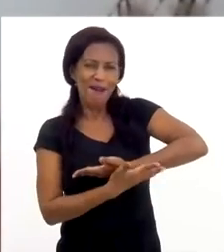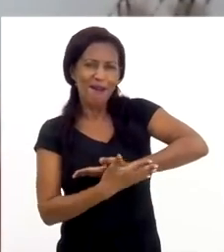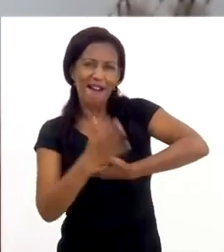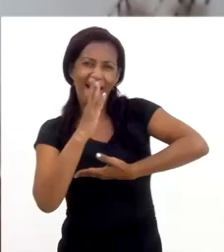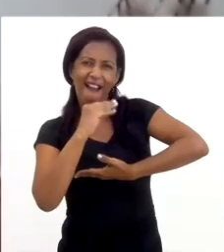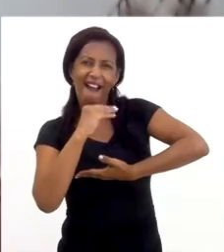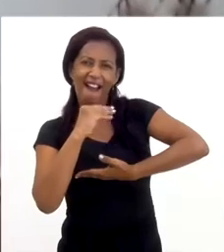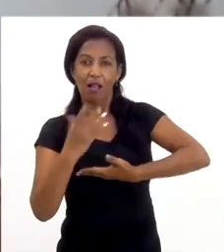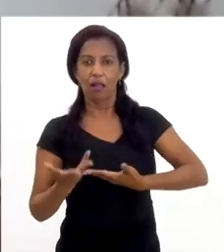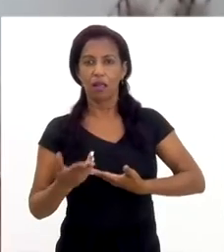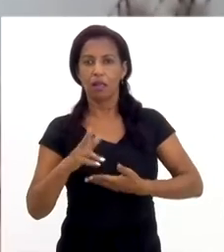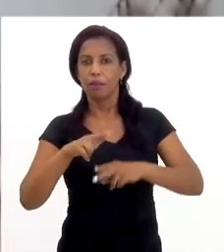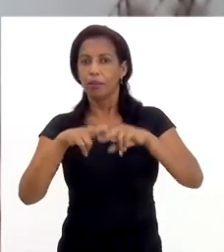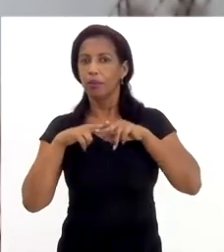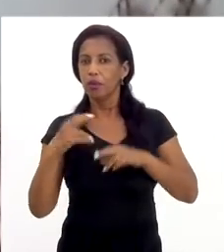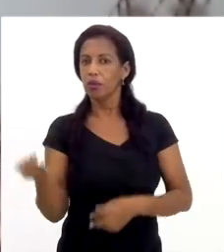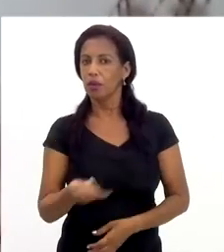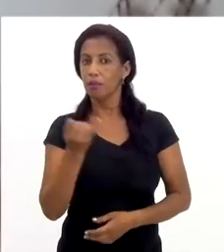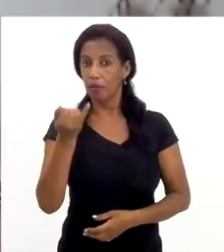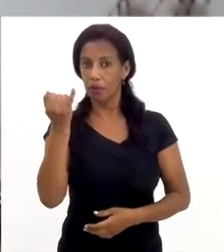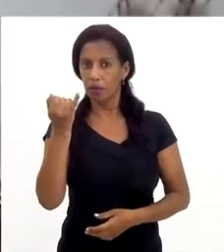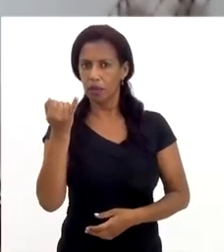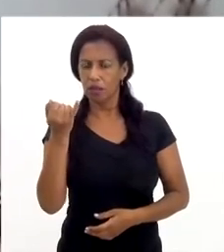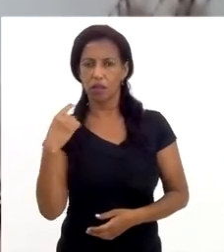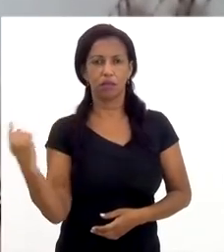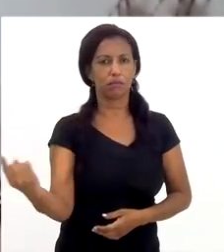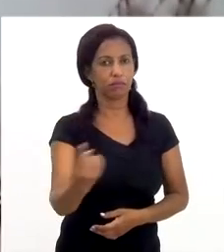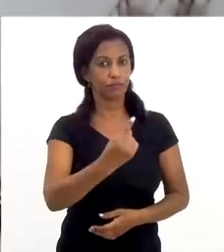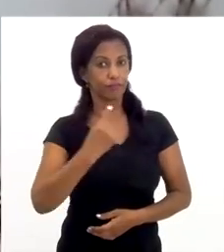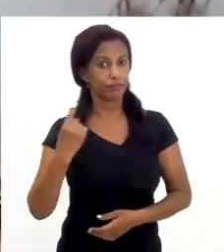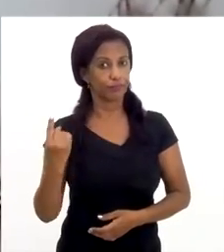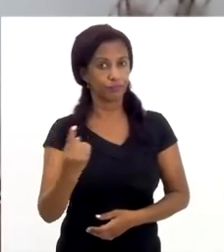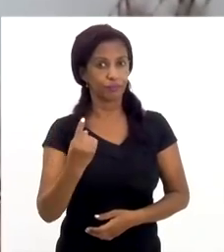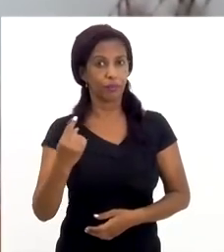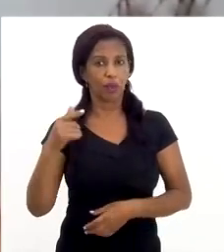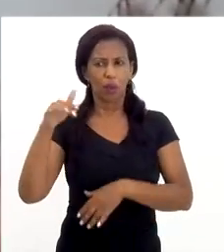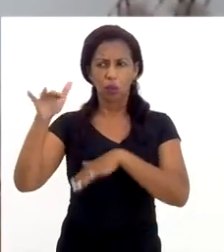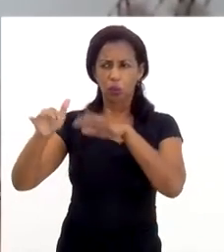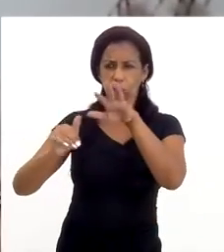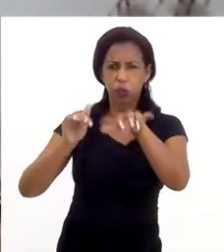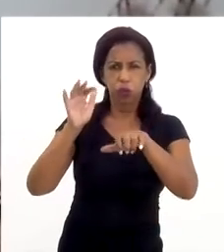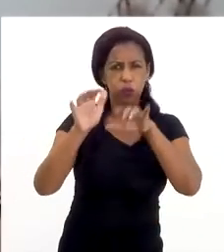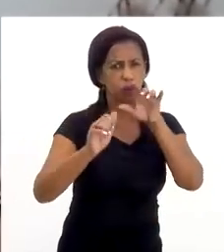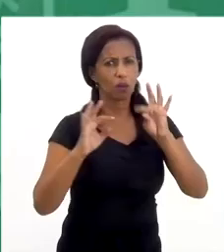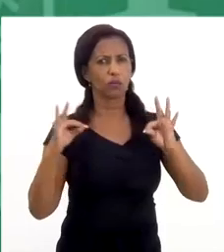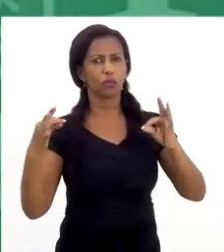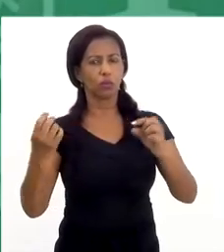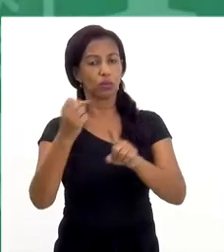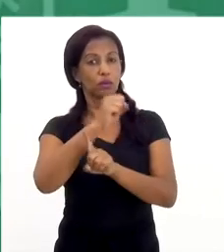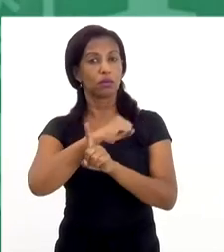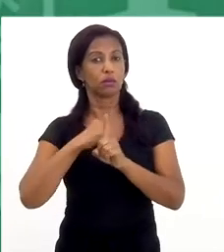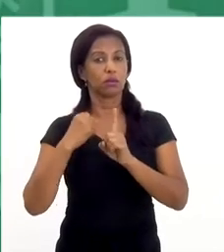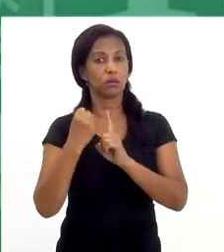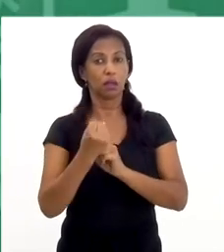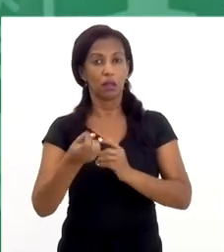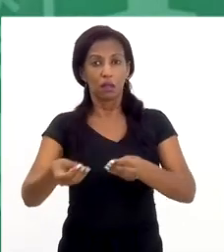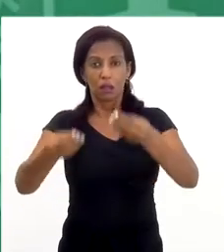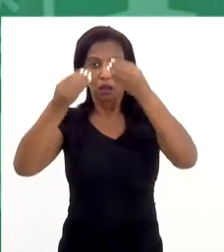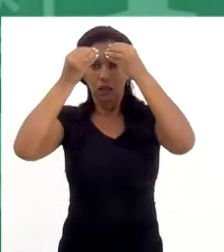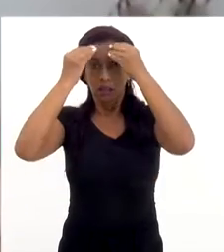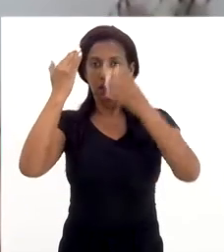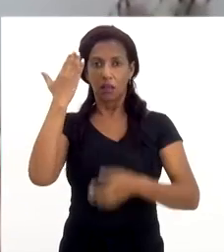criança desde o nascimento e por isso a importância Priscila de nós convocar mos toda a sociedade